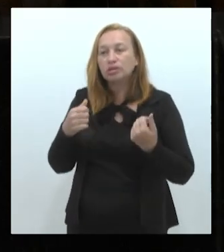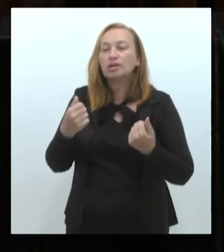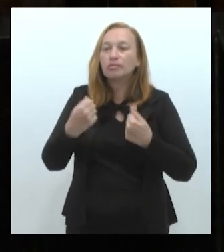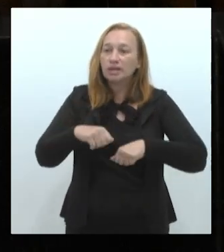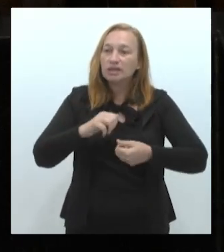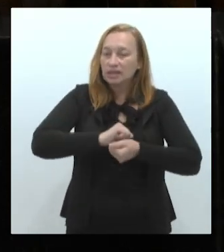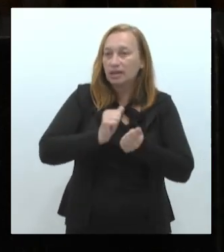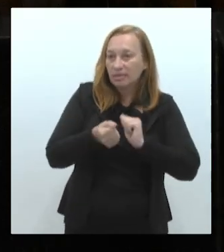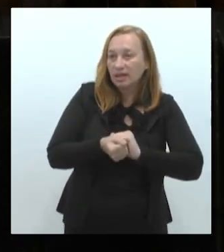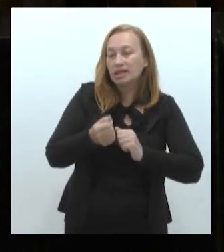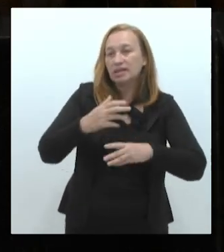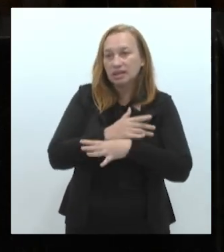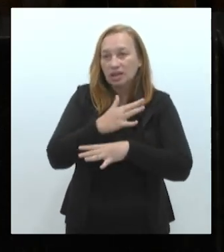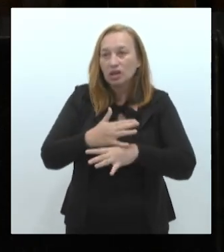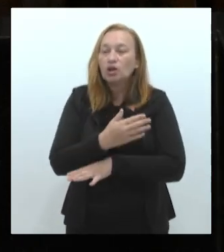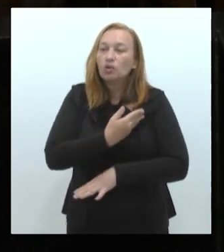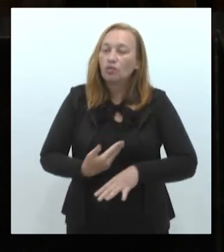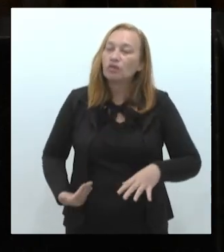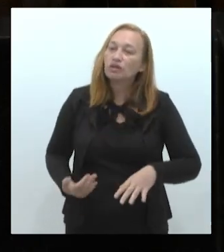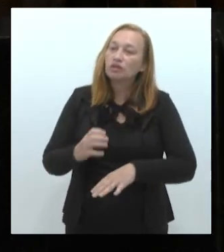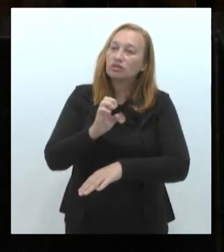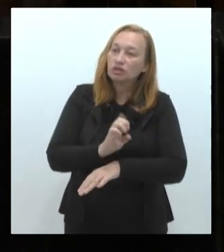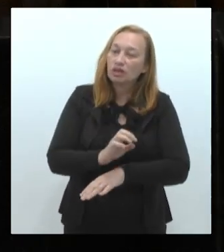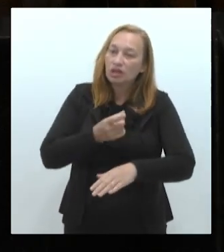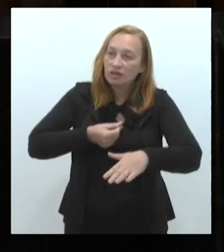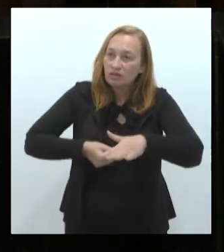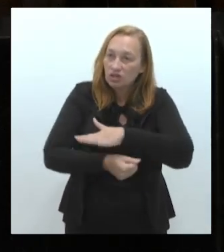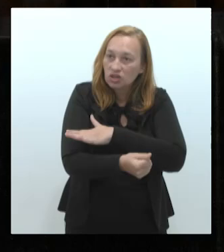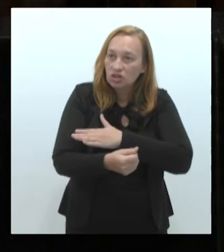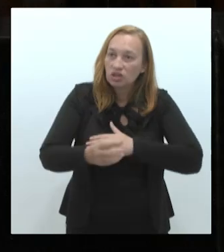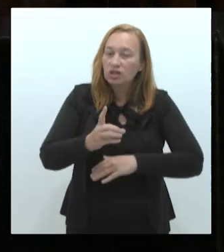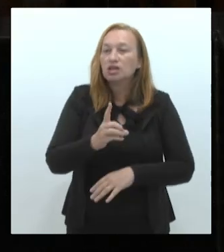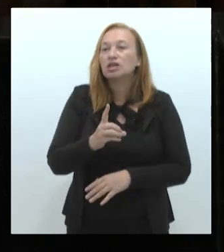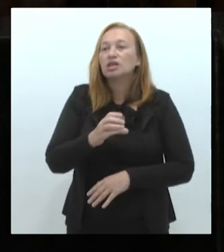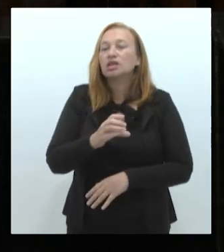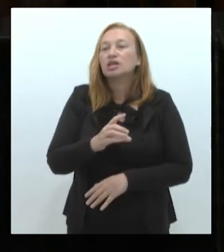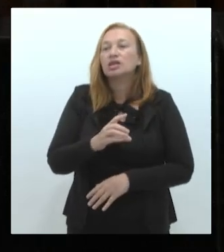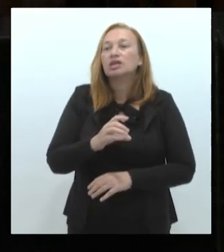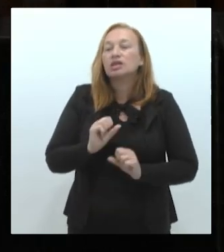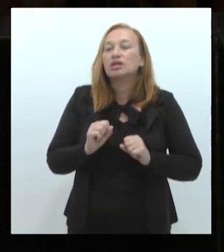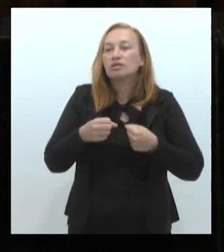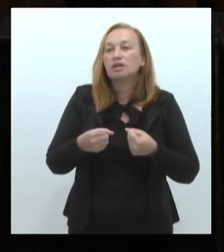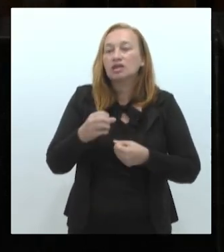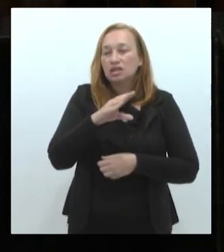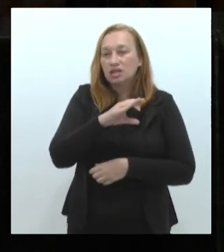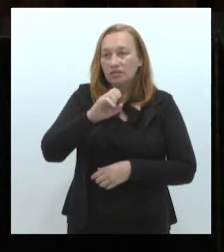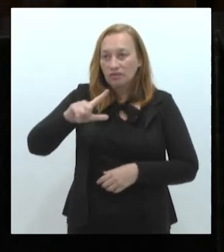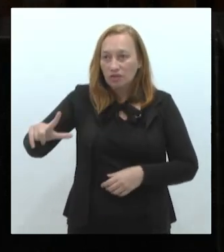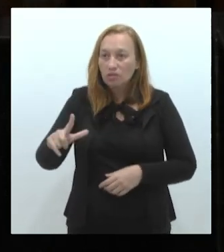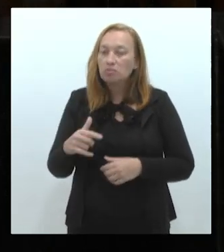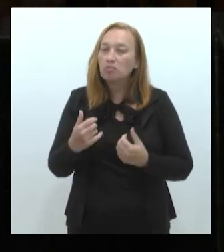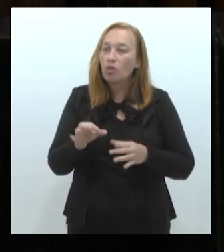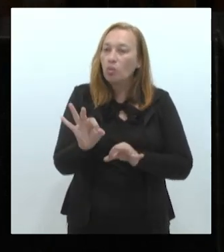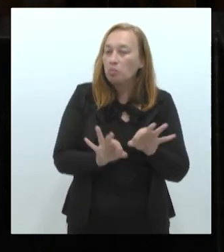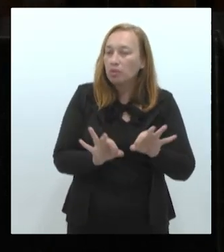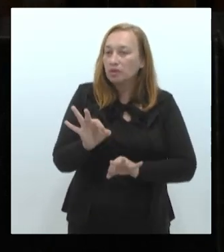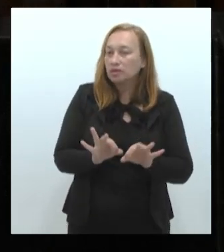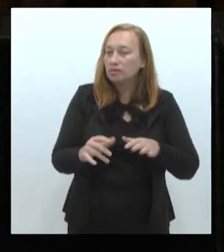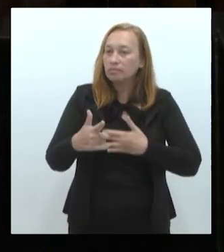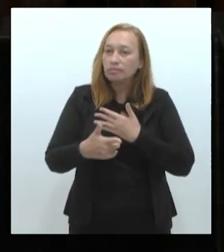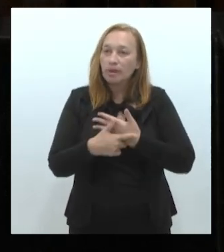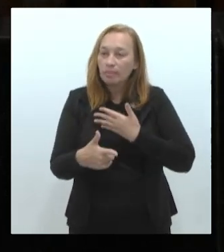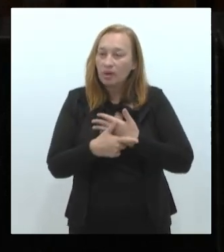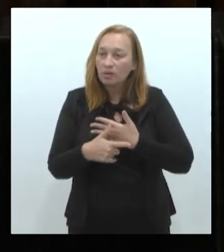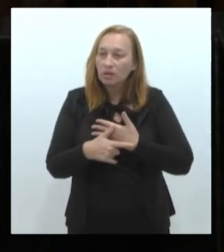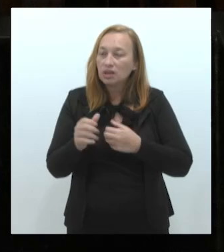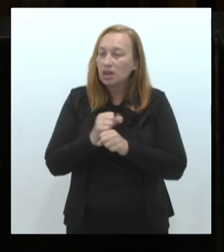importante que o governo do Estado, além de investir em defesa civil, possa avançar no plano de adaptação climática, que é um plano que está no papel aqui há muito tempo na